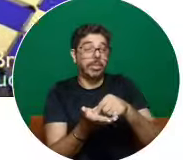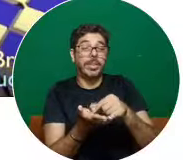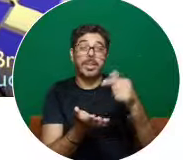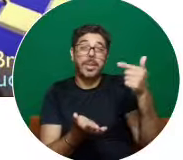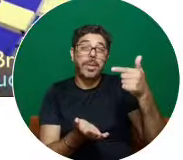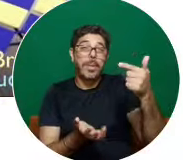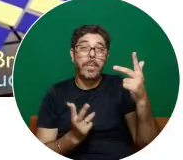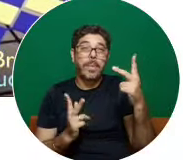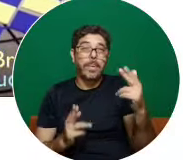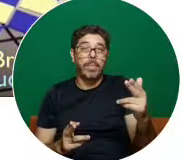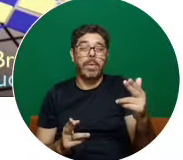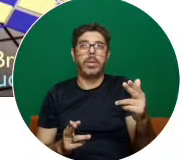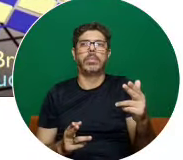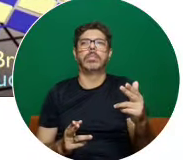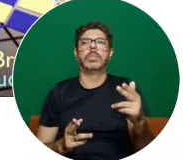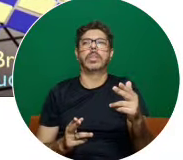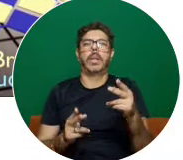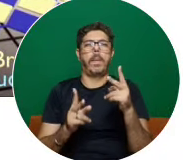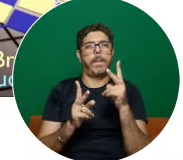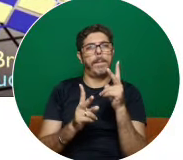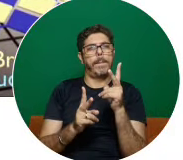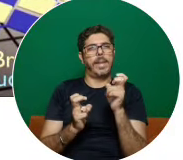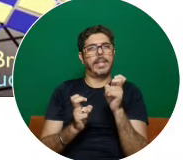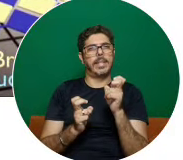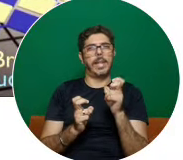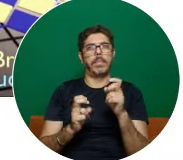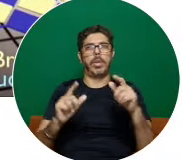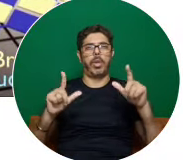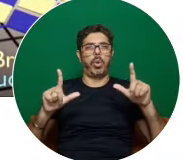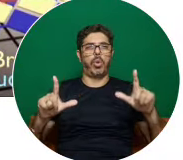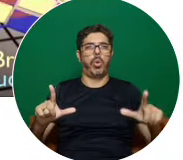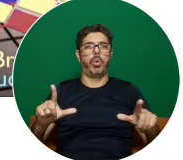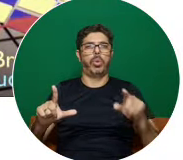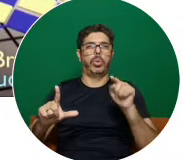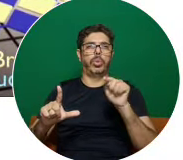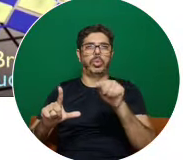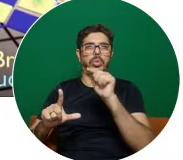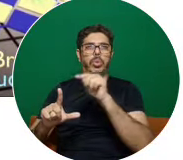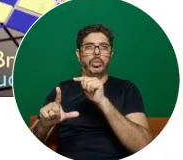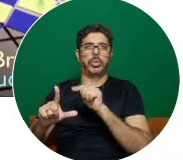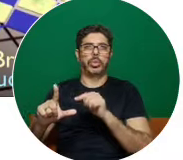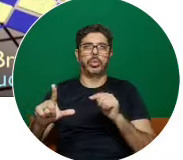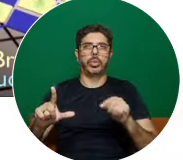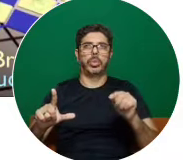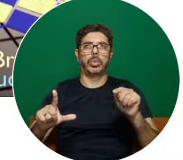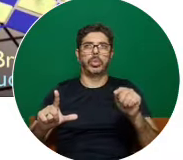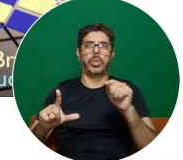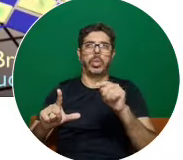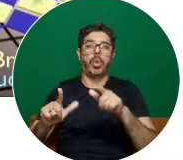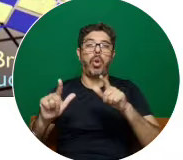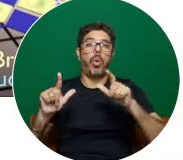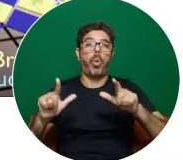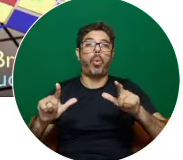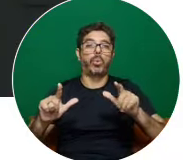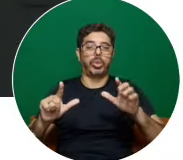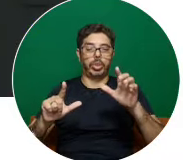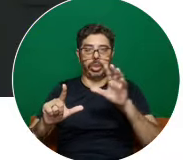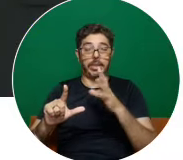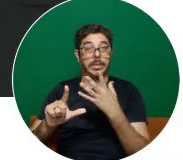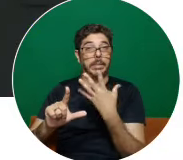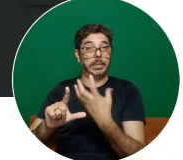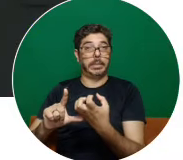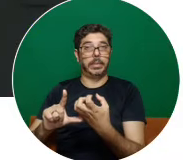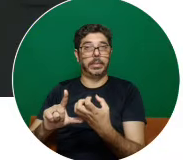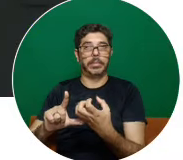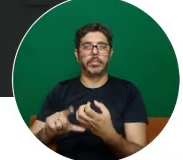às camadas condutoras detecta a localização da mudança de capacitância e, portanto, detecta onde você tocou na tela. Uma